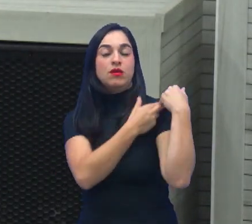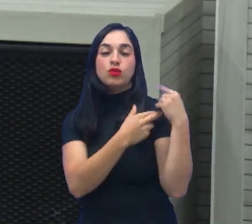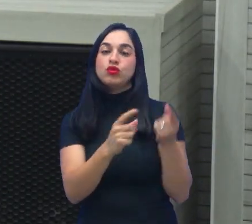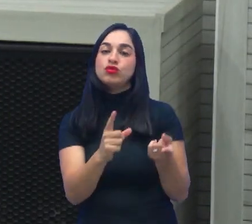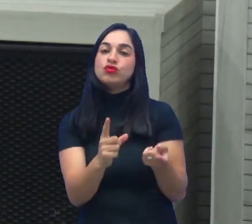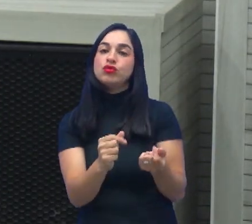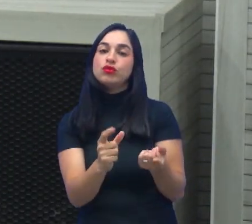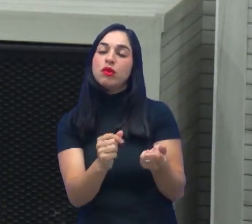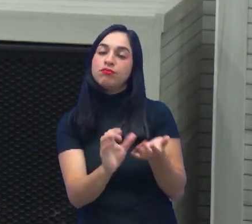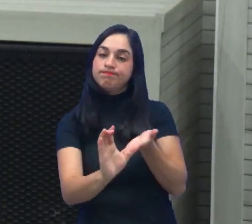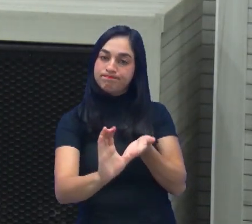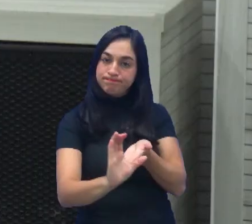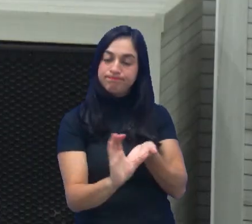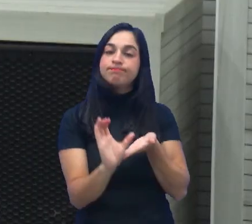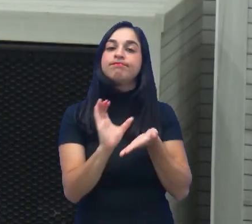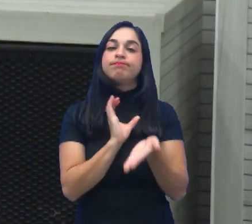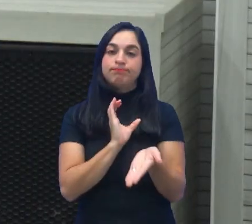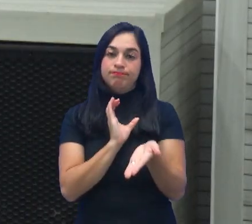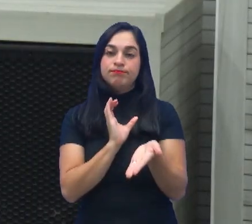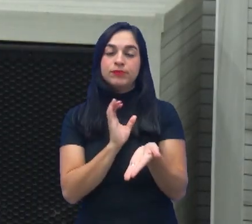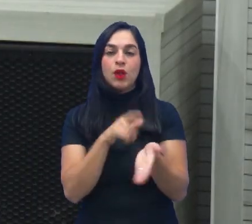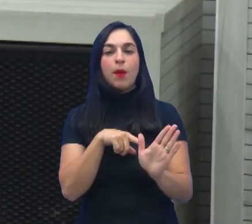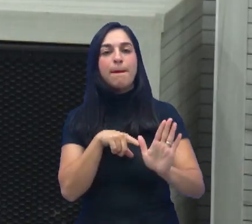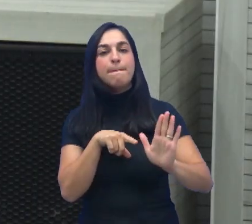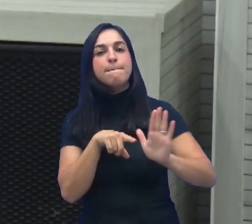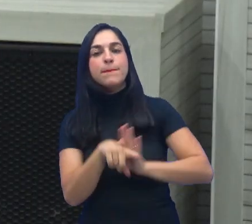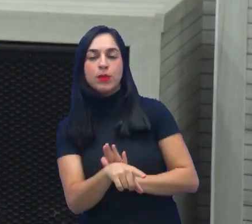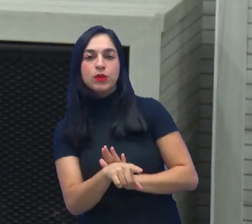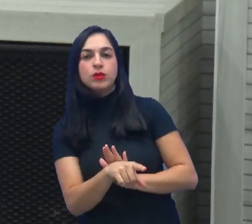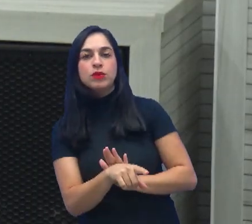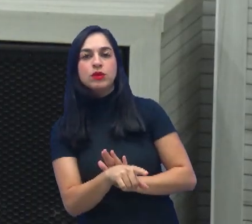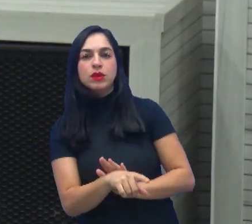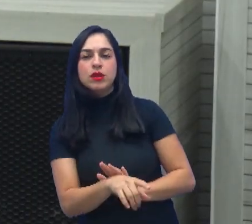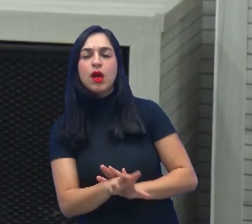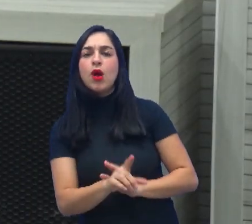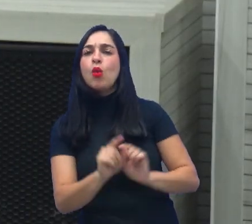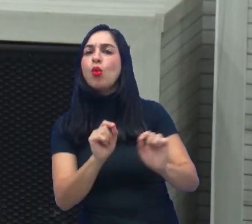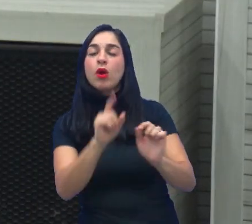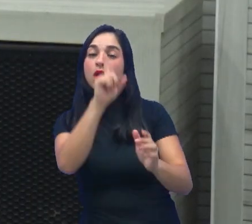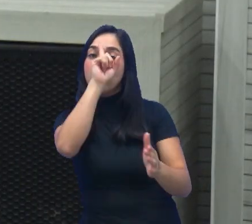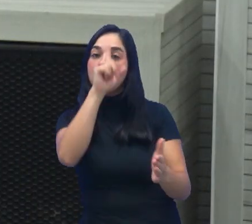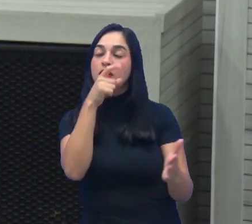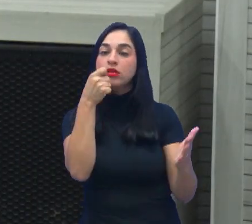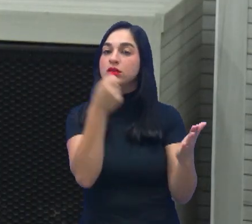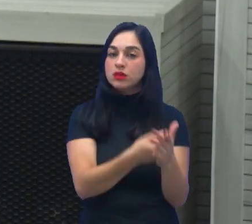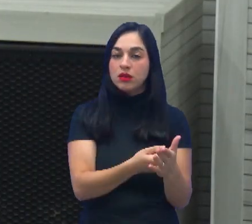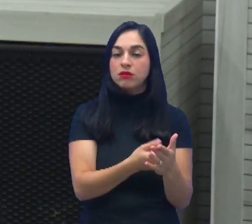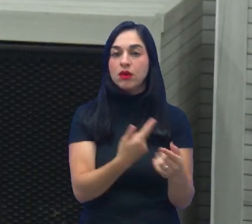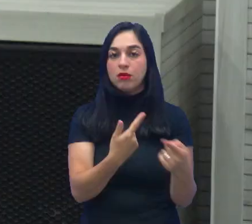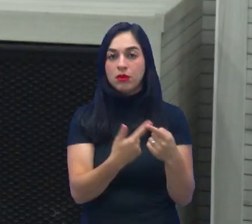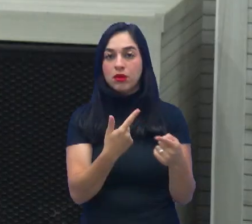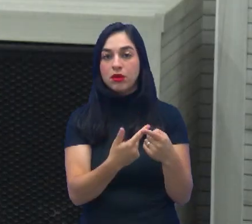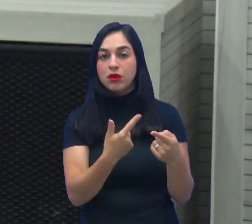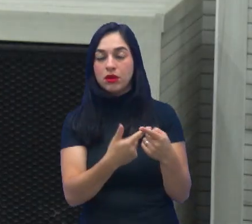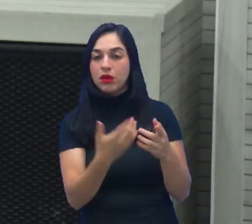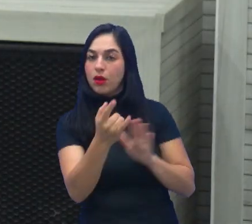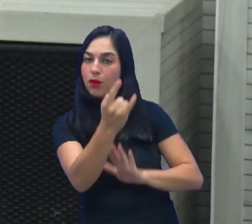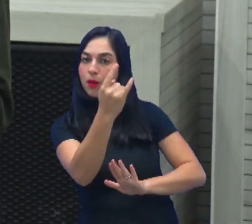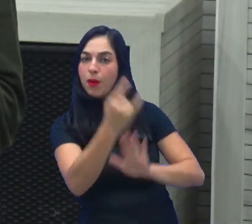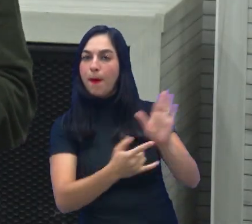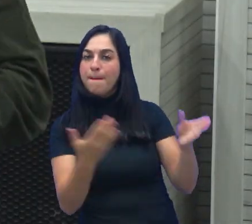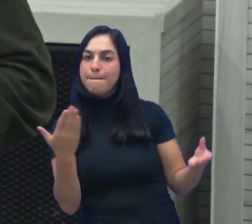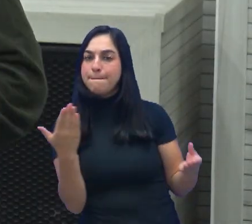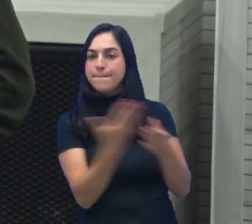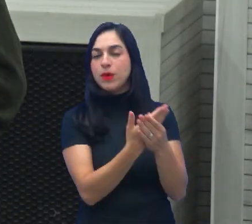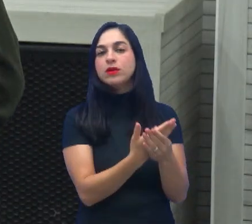todo mundo. Uma pergunta: quais as medidas tomadas no sentido de declarar a nulidade do processo administrativo que